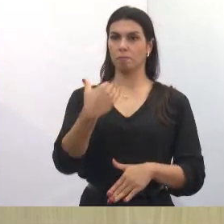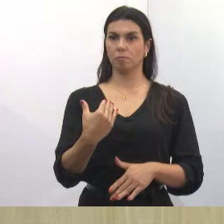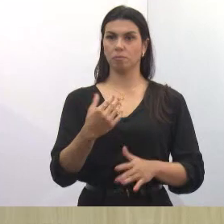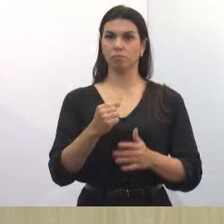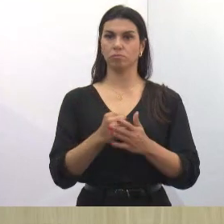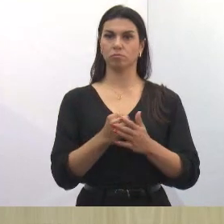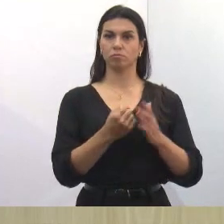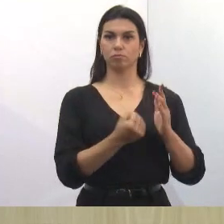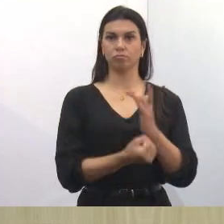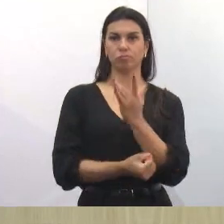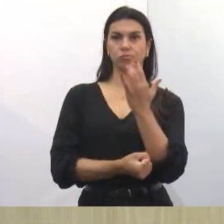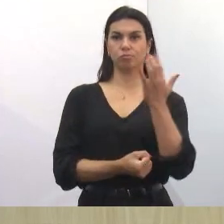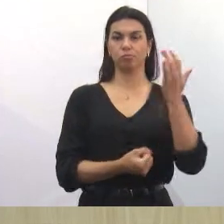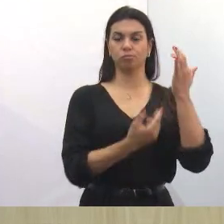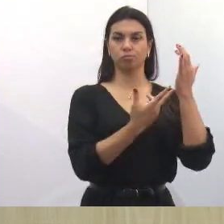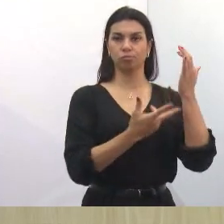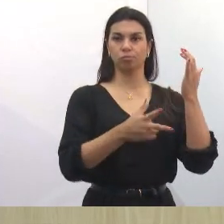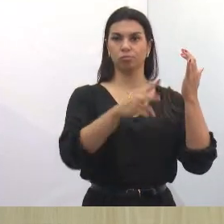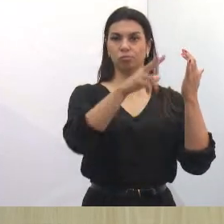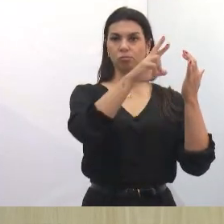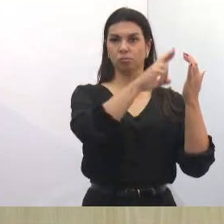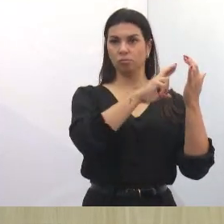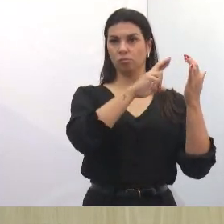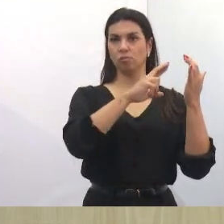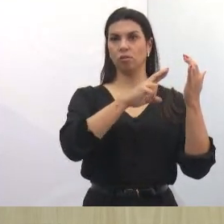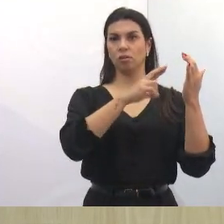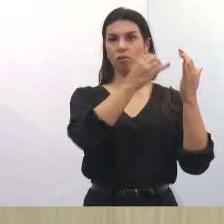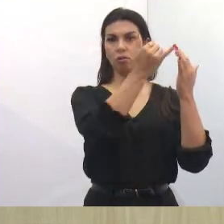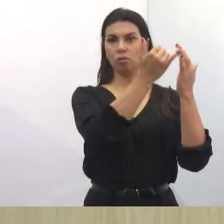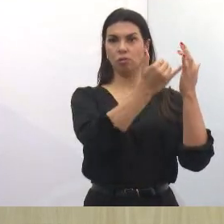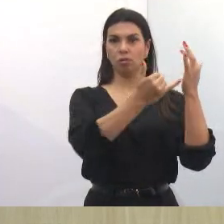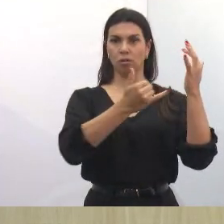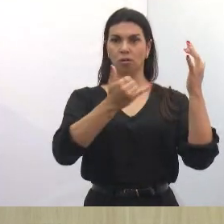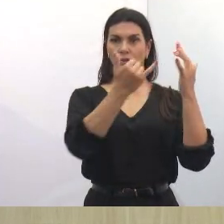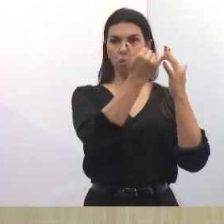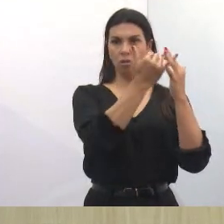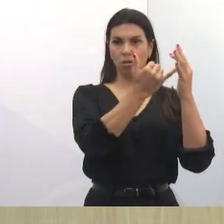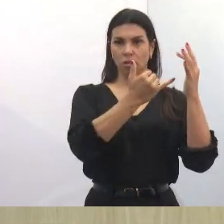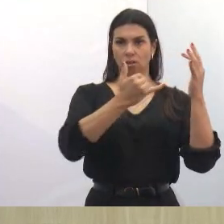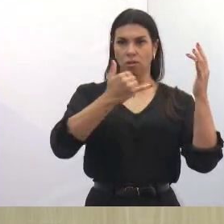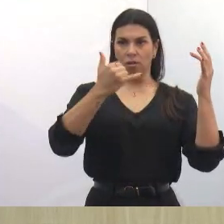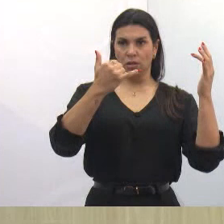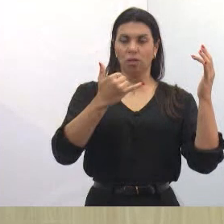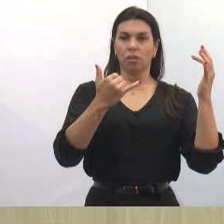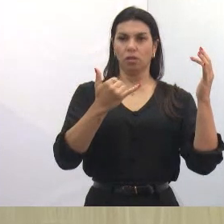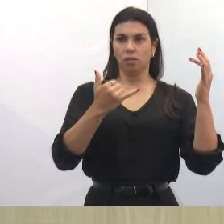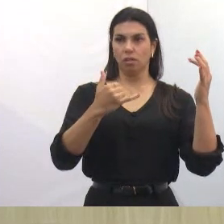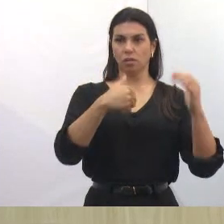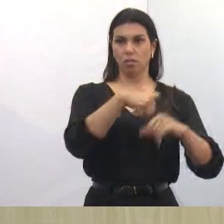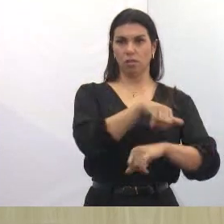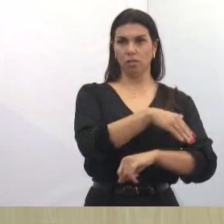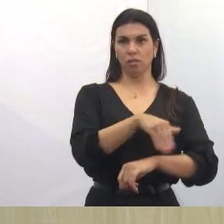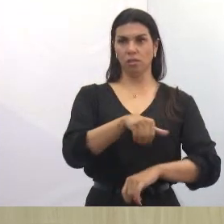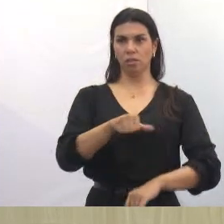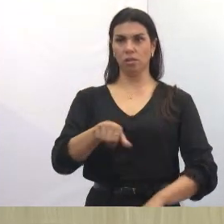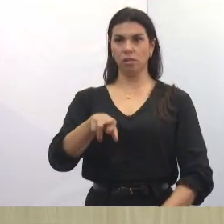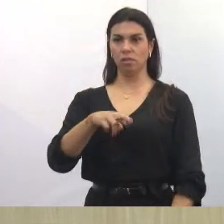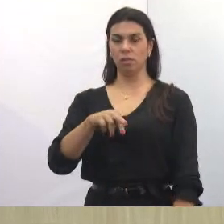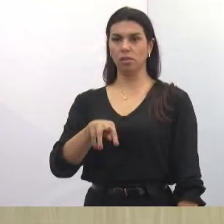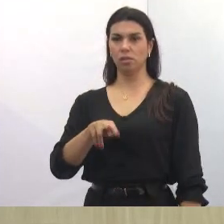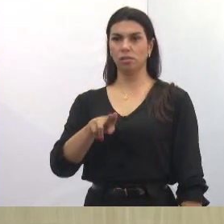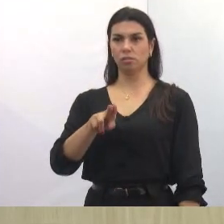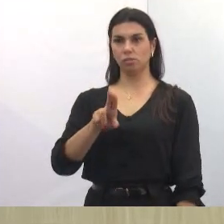árvore, cujos galhos se encontram encostados sobre a fiação elétrica na rua Arthur